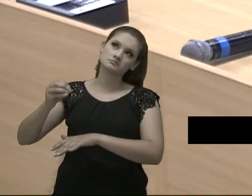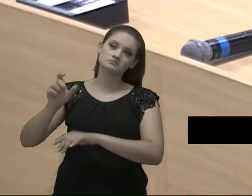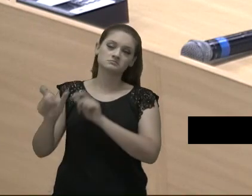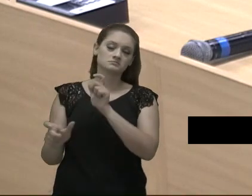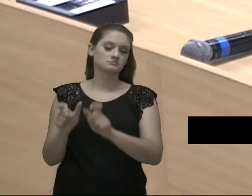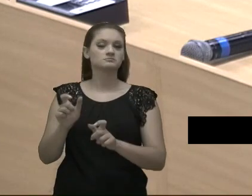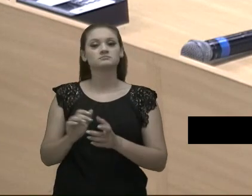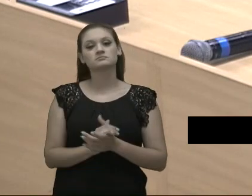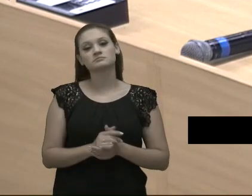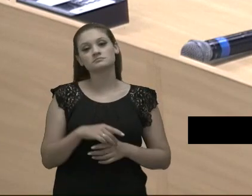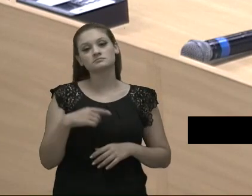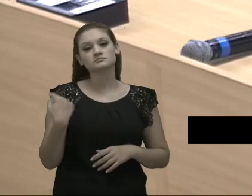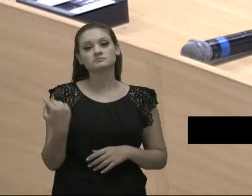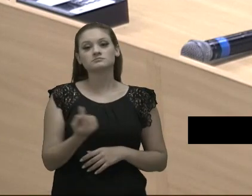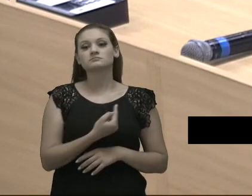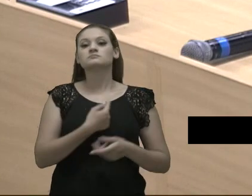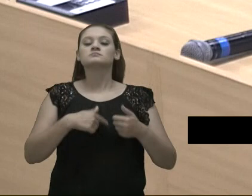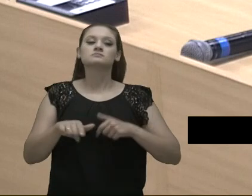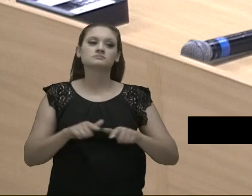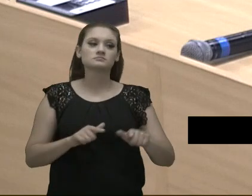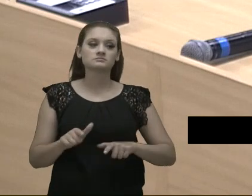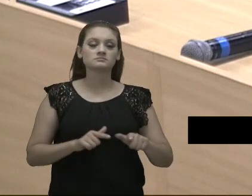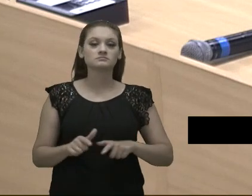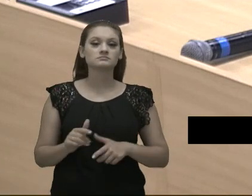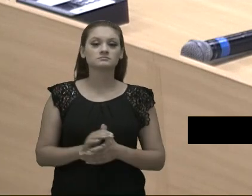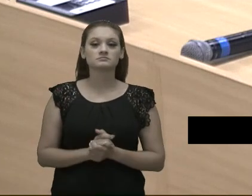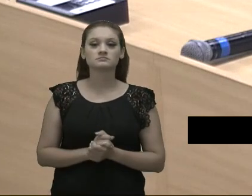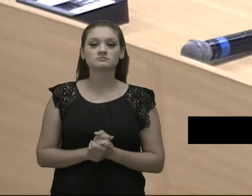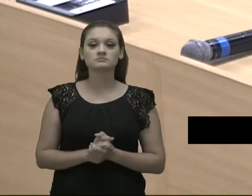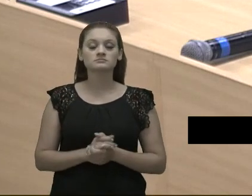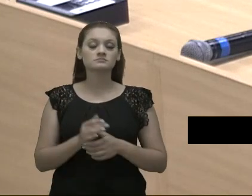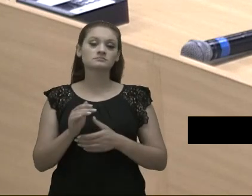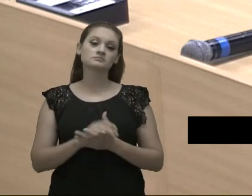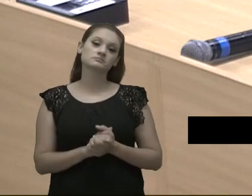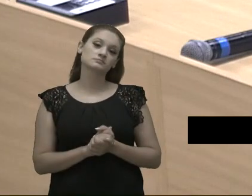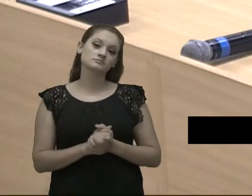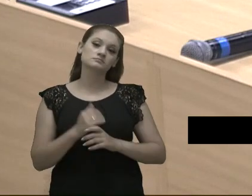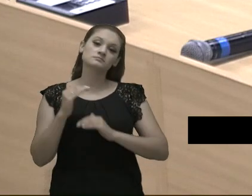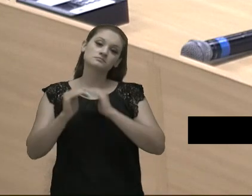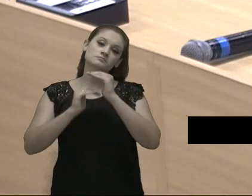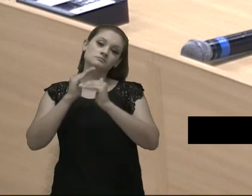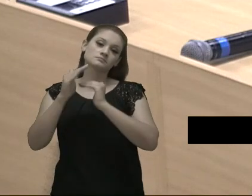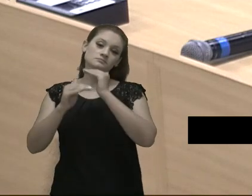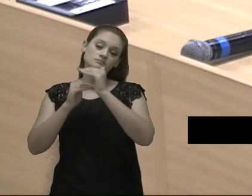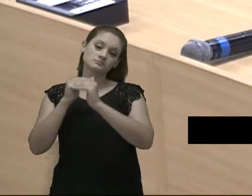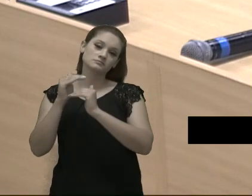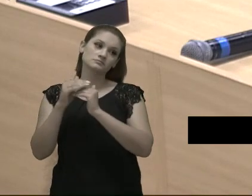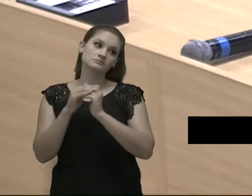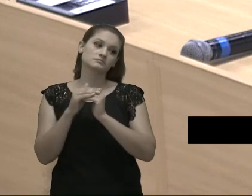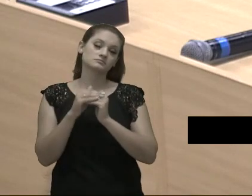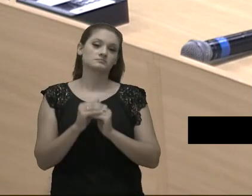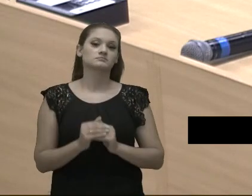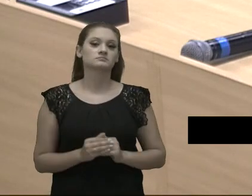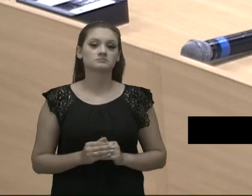prova, e a gente trabalhou nesse sentido aí de manter o processo de uma forma que